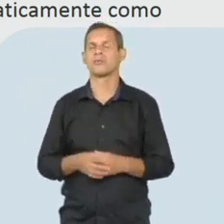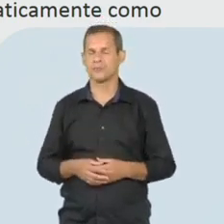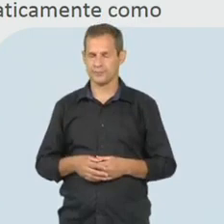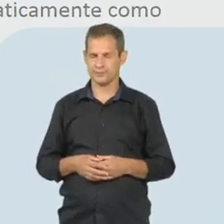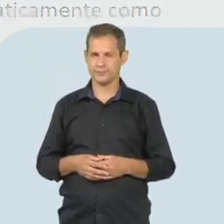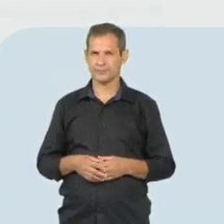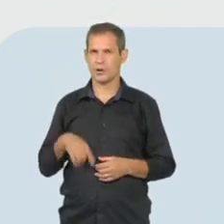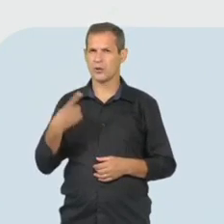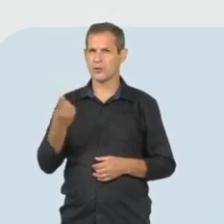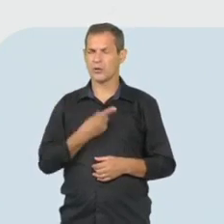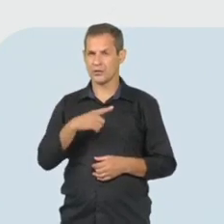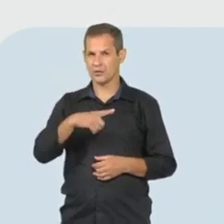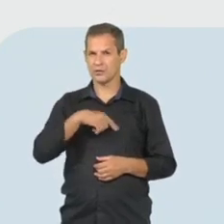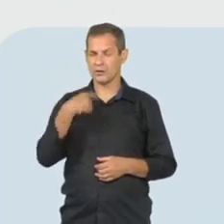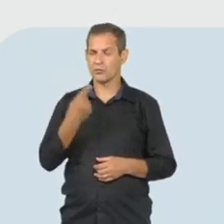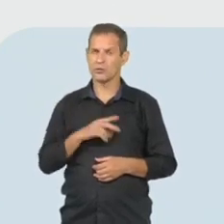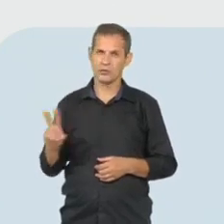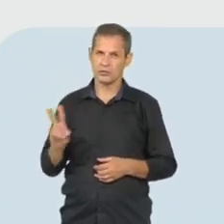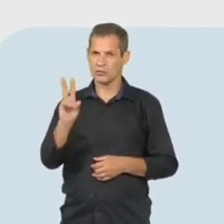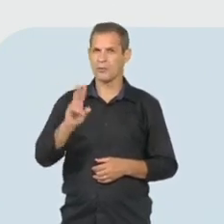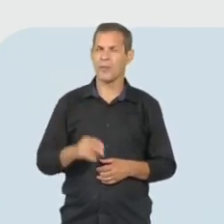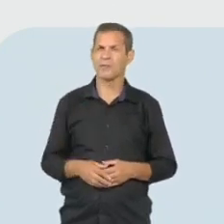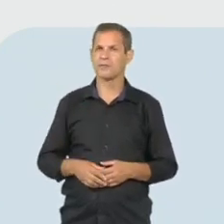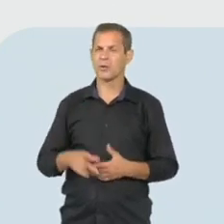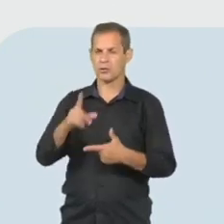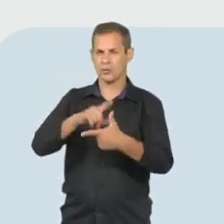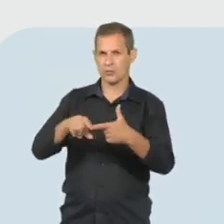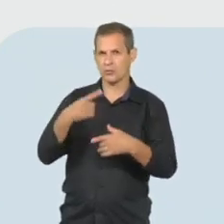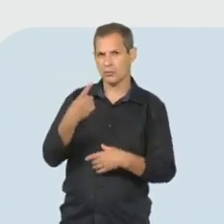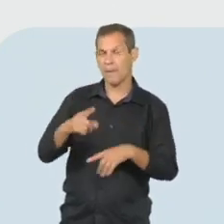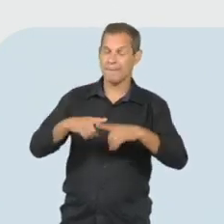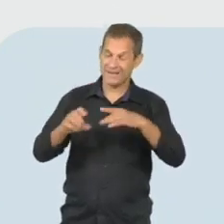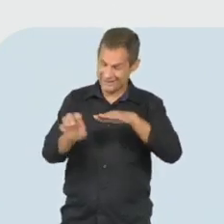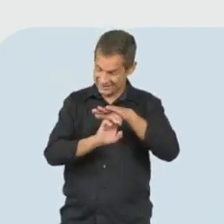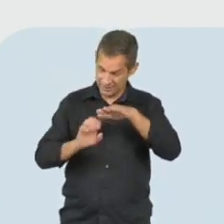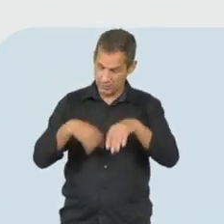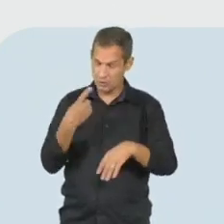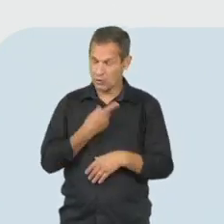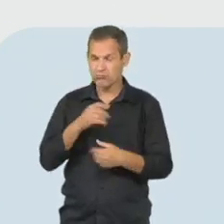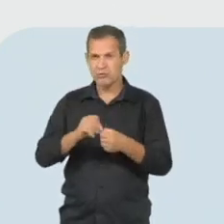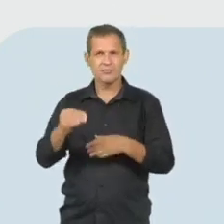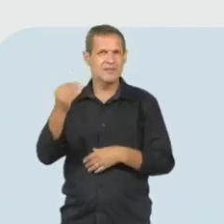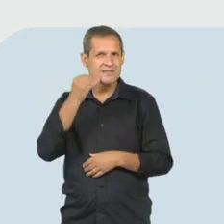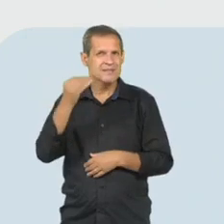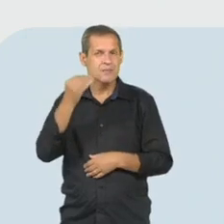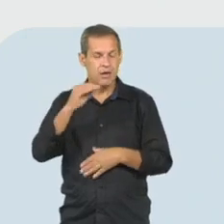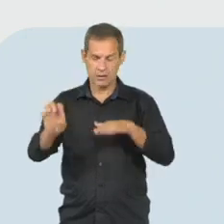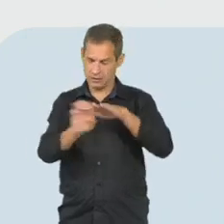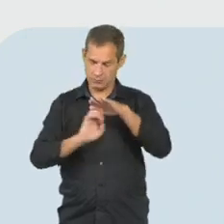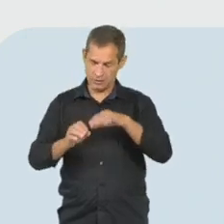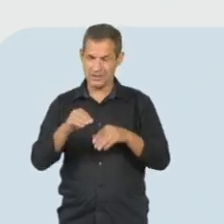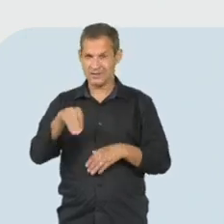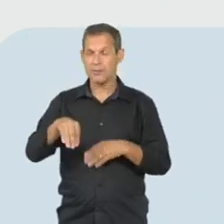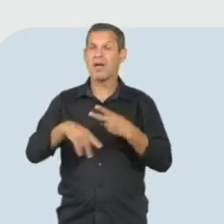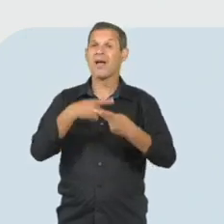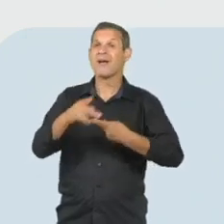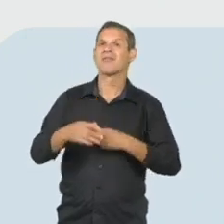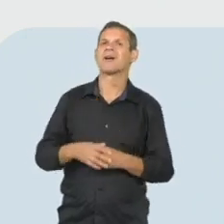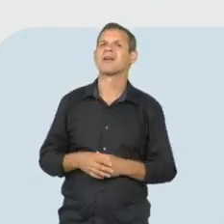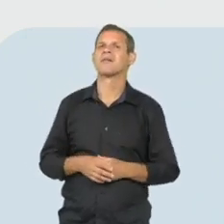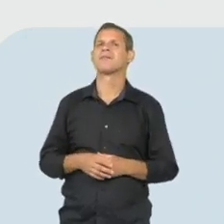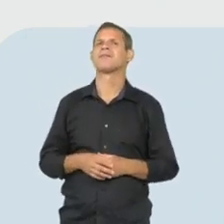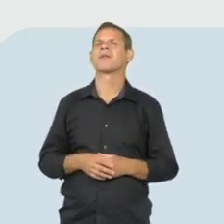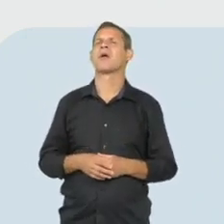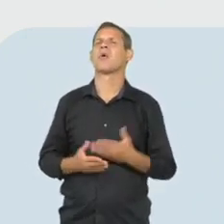vamos chegar no nosso valor do problema 1. A empresa, nós vamos fazer um teste aqui, tá? A empresa M diz que